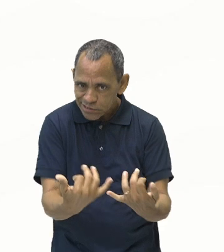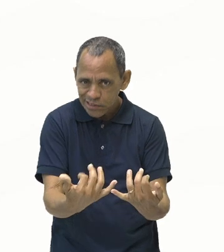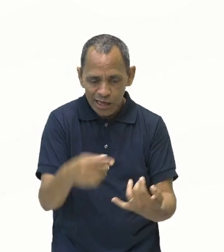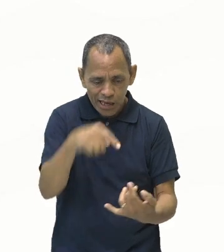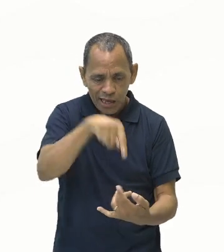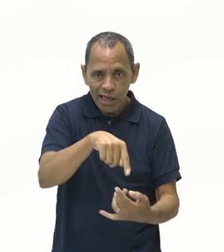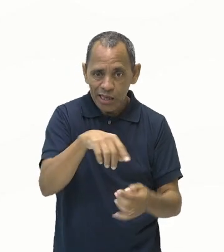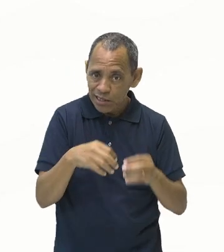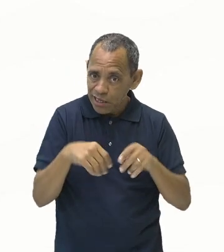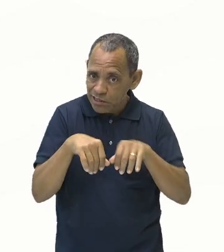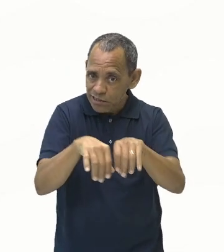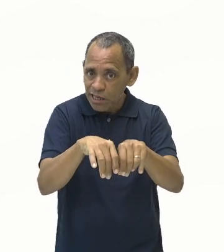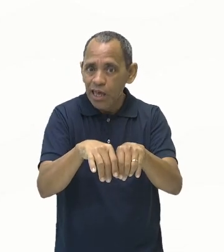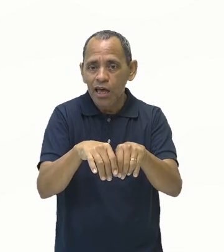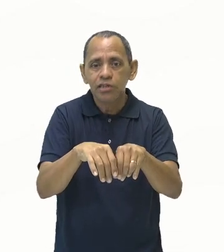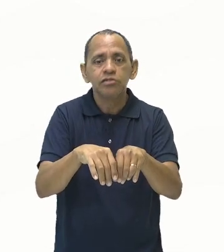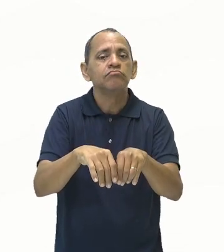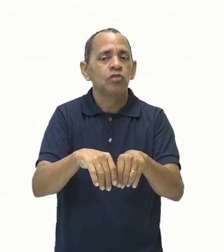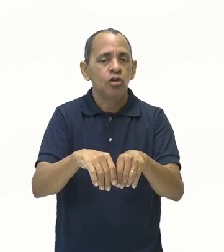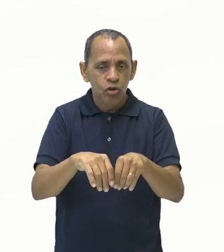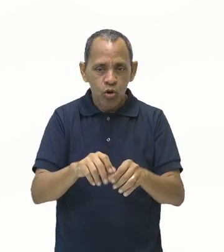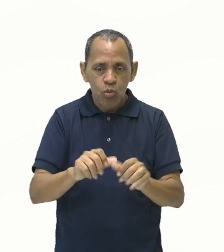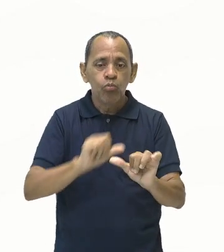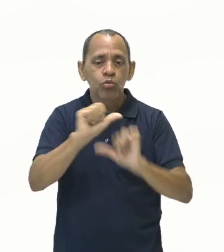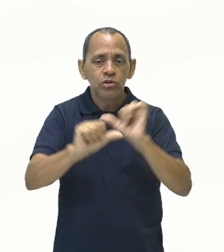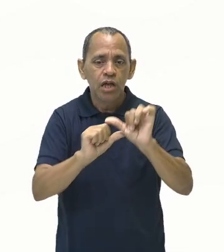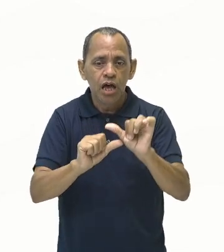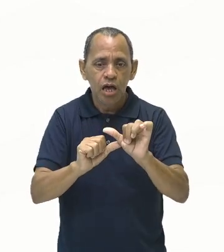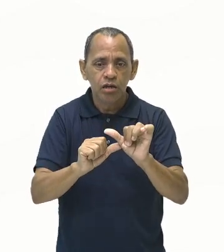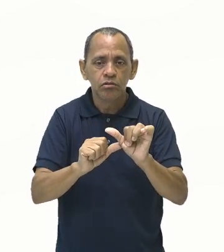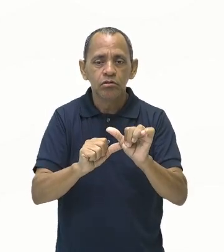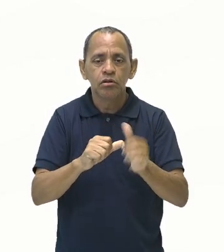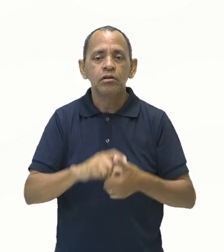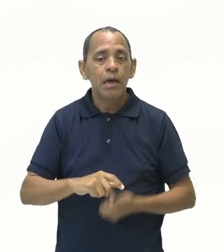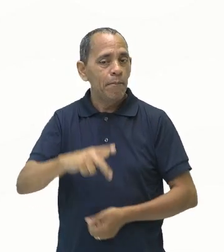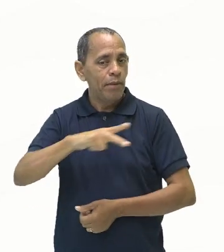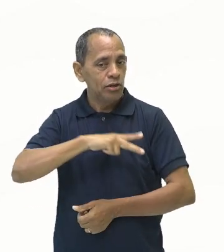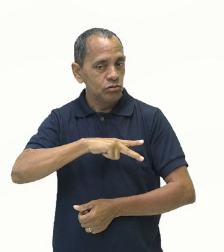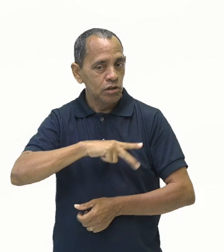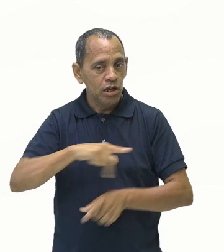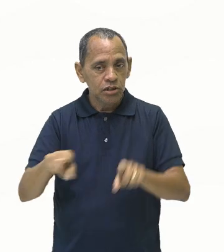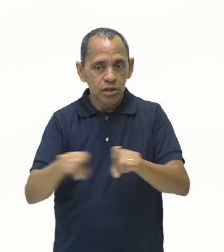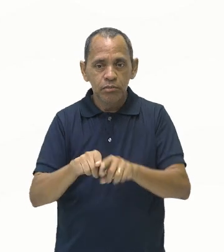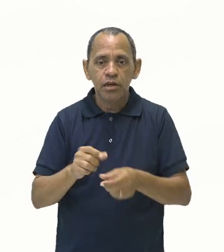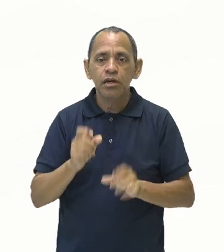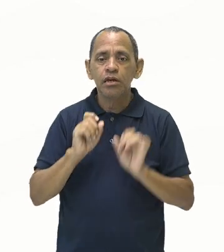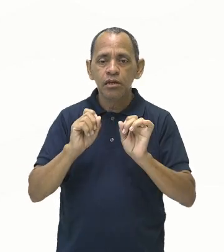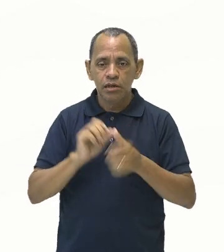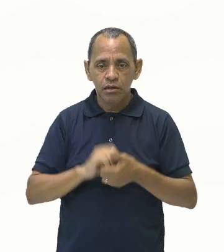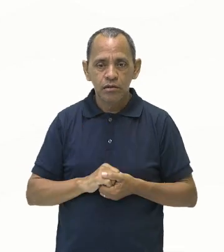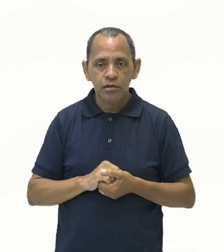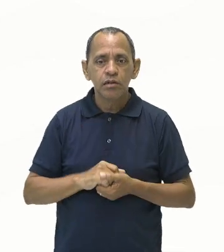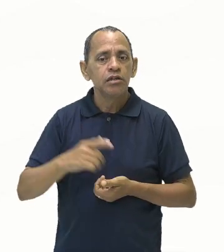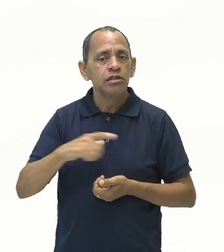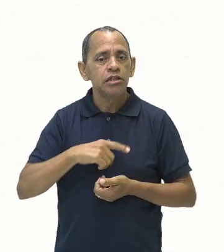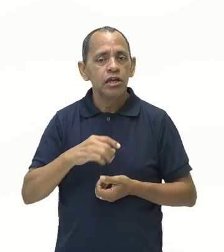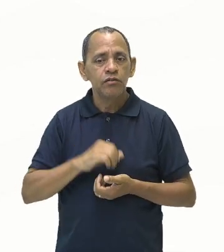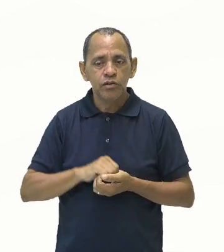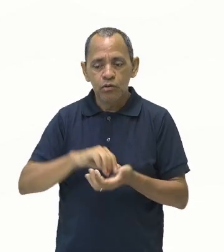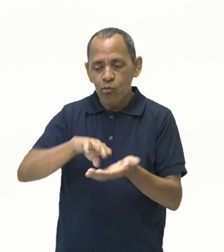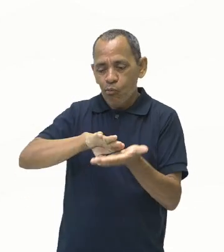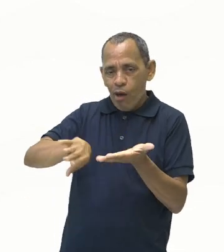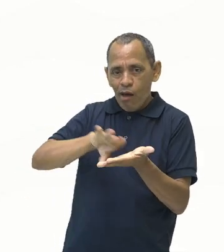ser terras privatizadas, o que levou à expulsão de milhares de camponeses